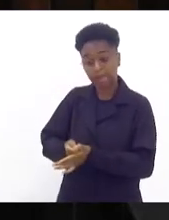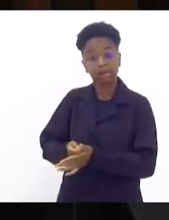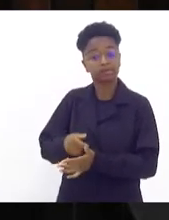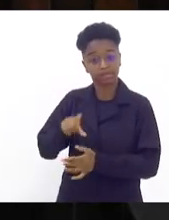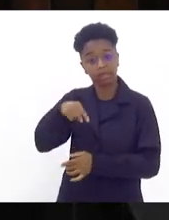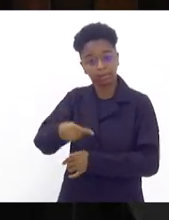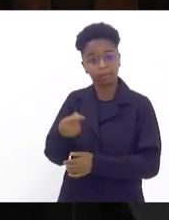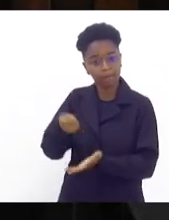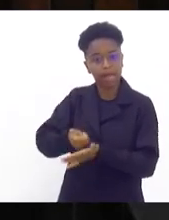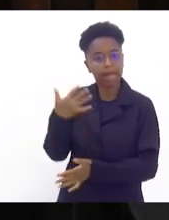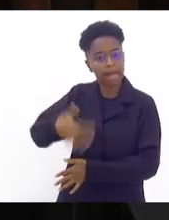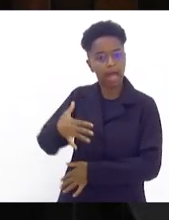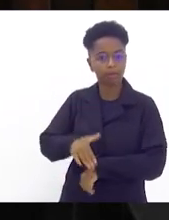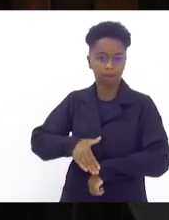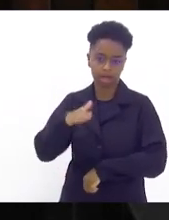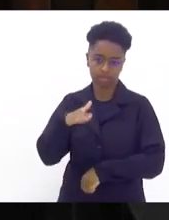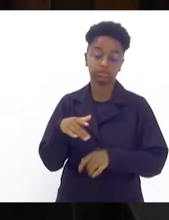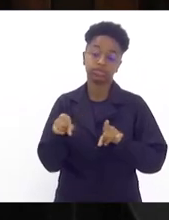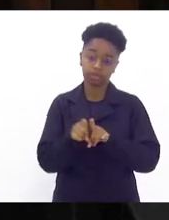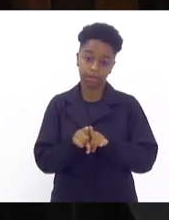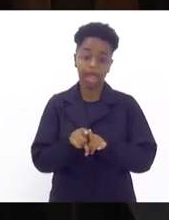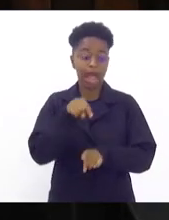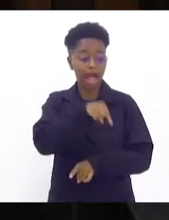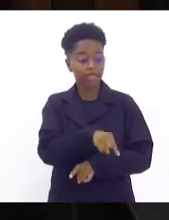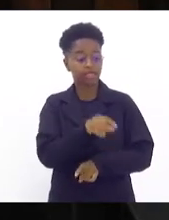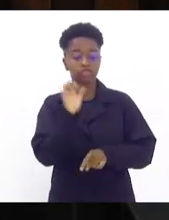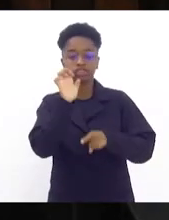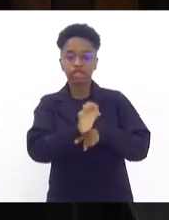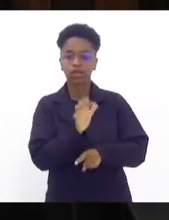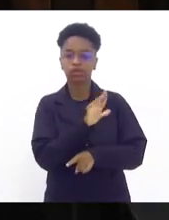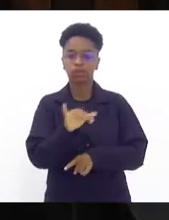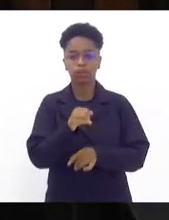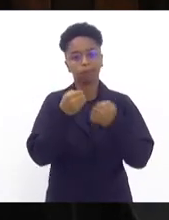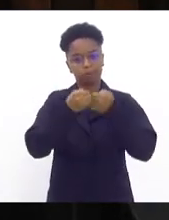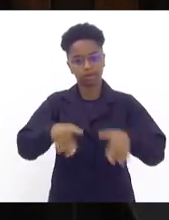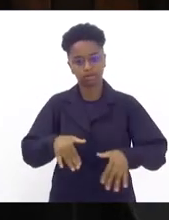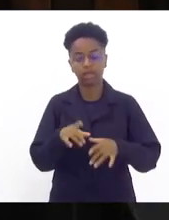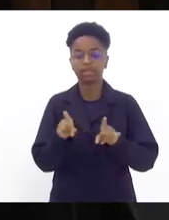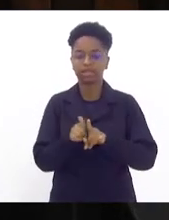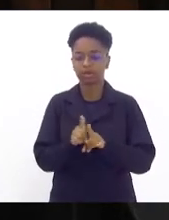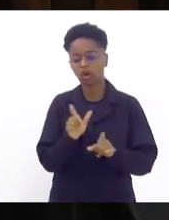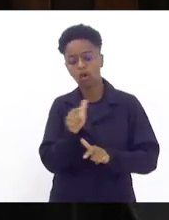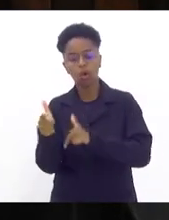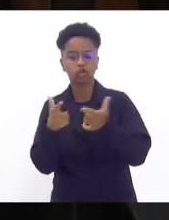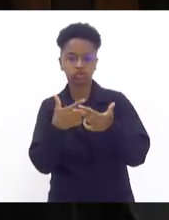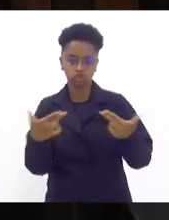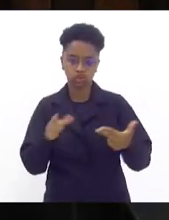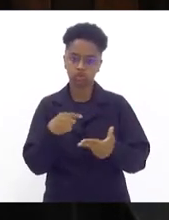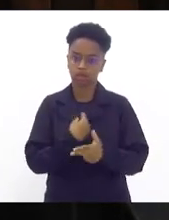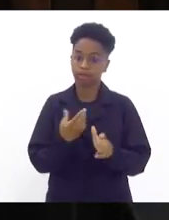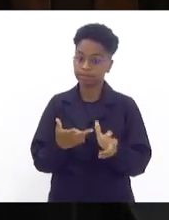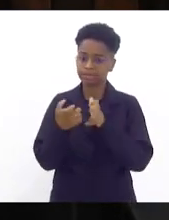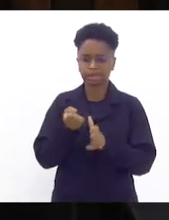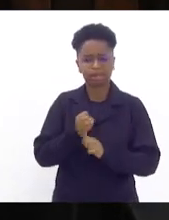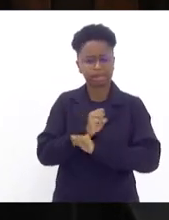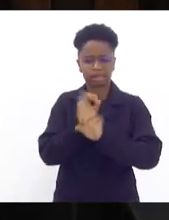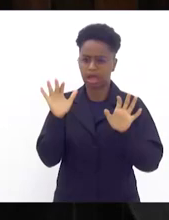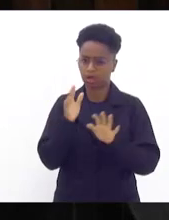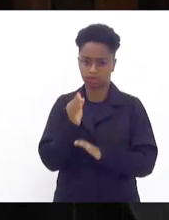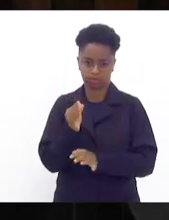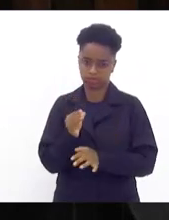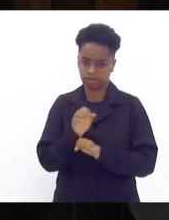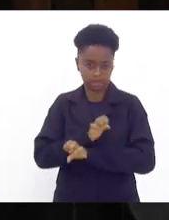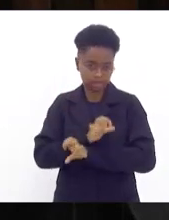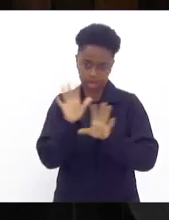o bolso do Estado do Rio de Janeiro. E aí não para por aí. A gente percebe de forma clara e objetiva